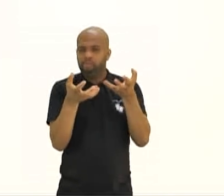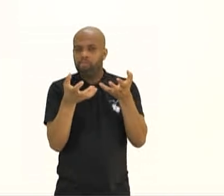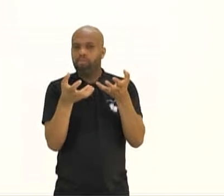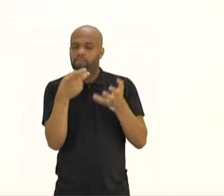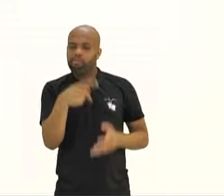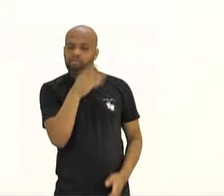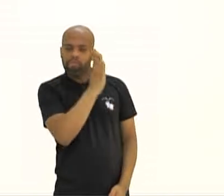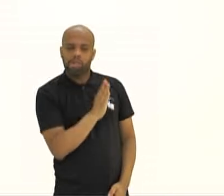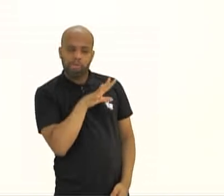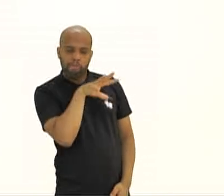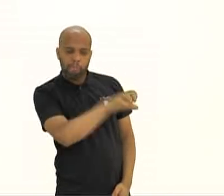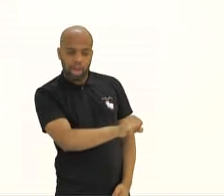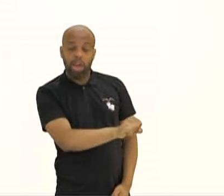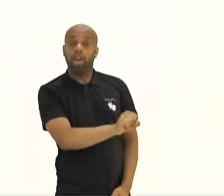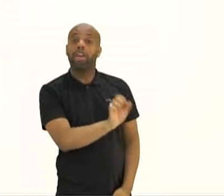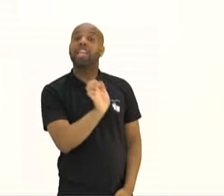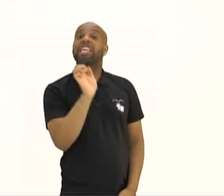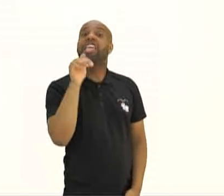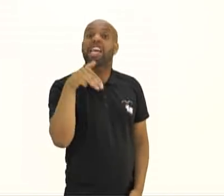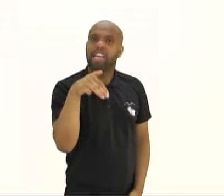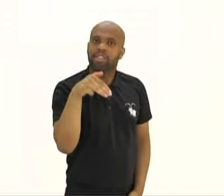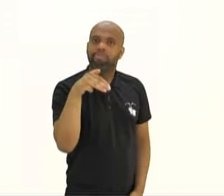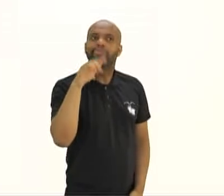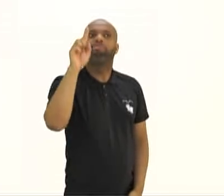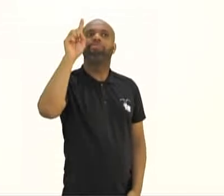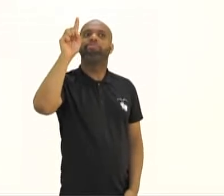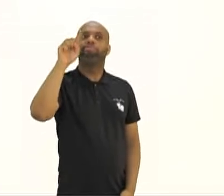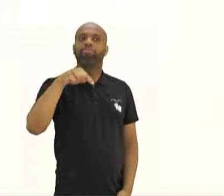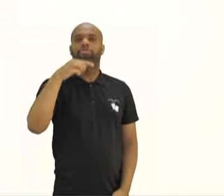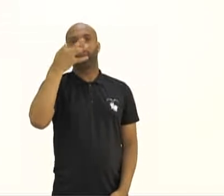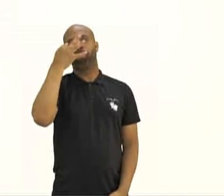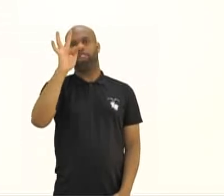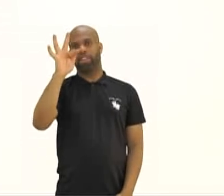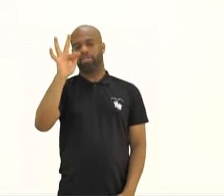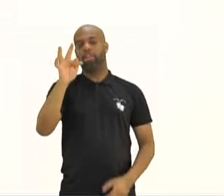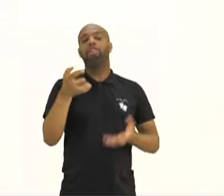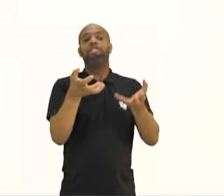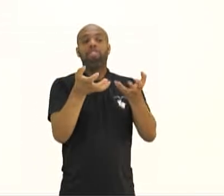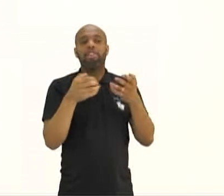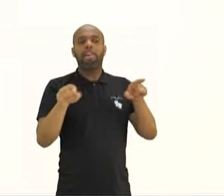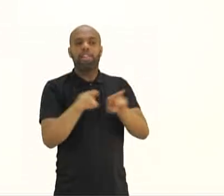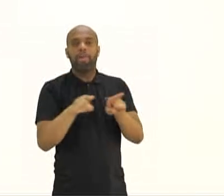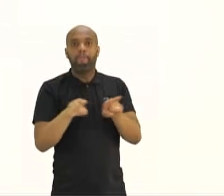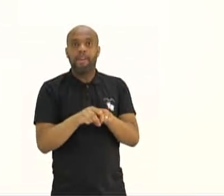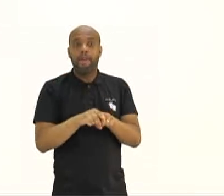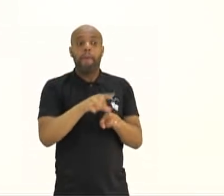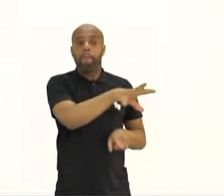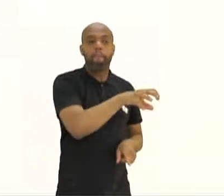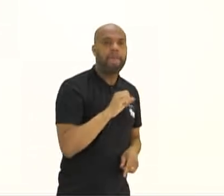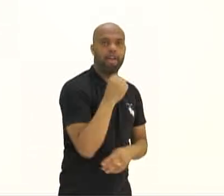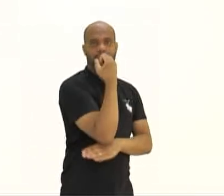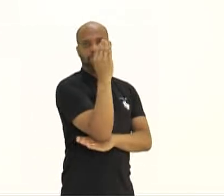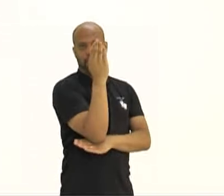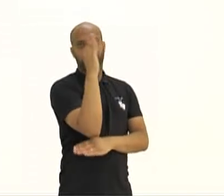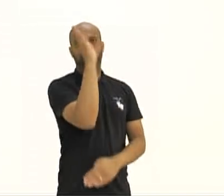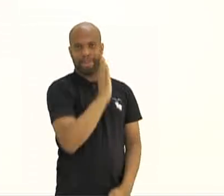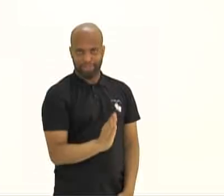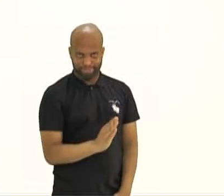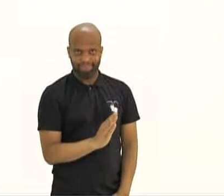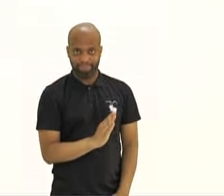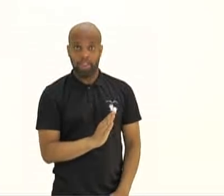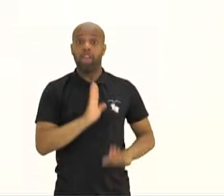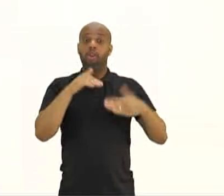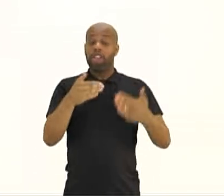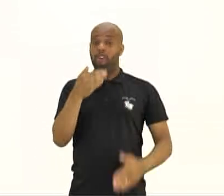franceses, que também tinham um grande interesse no comércio de pau-brasil, para a fabricação de tecidos, exatamente. E para isso,